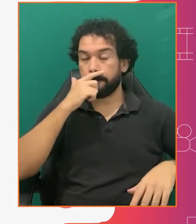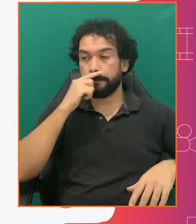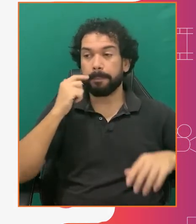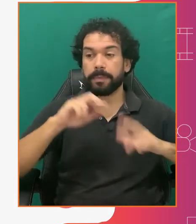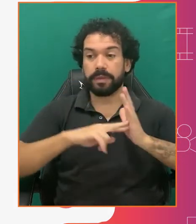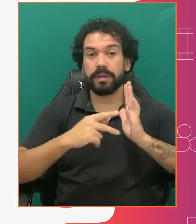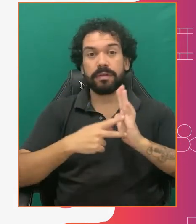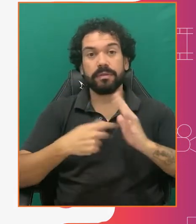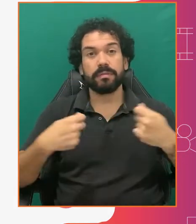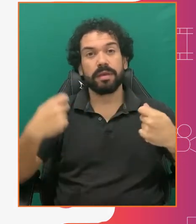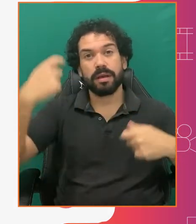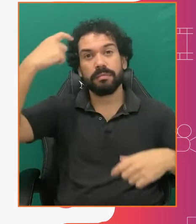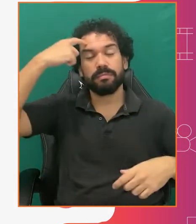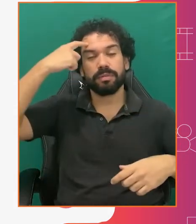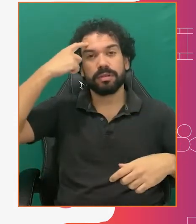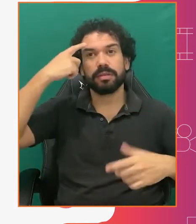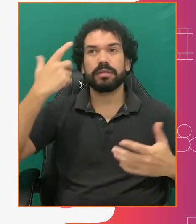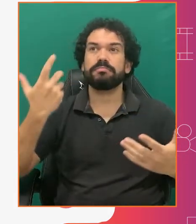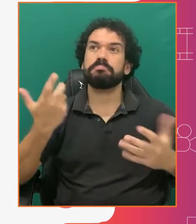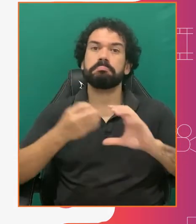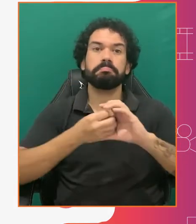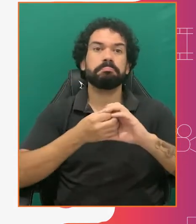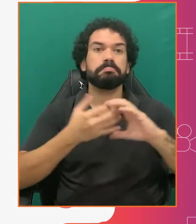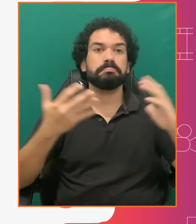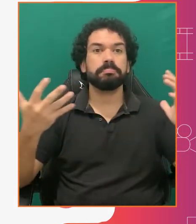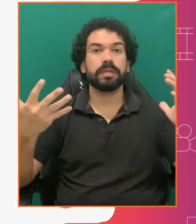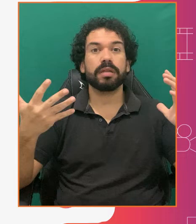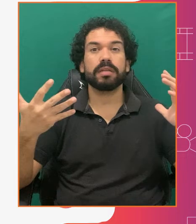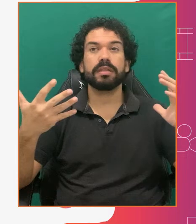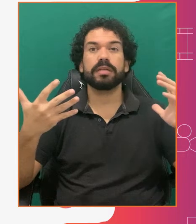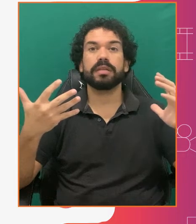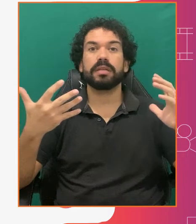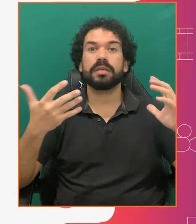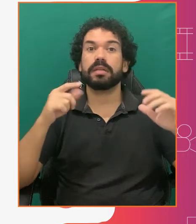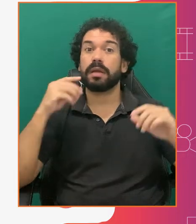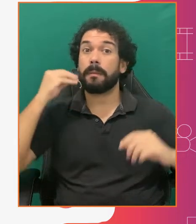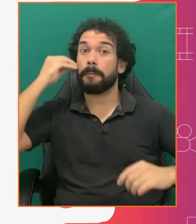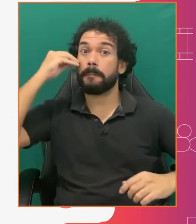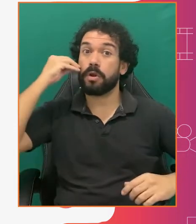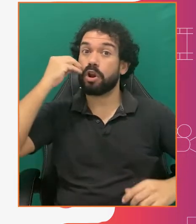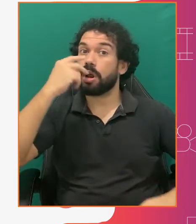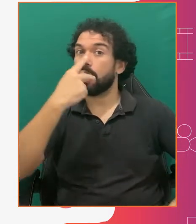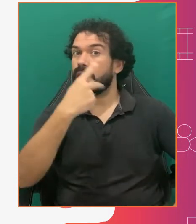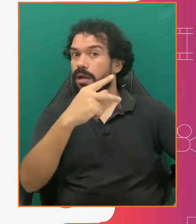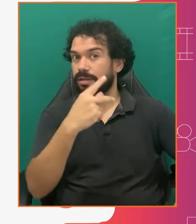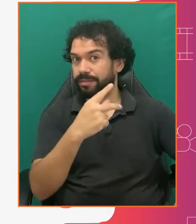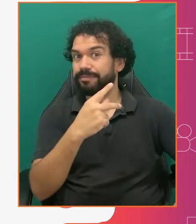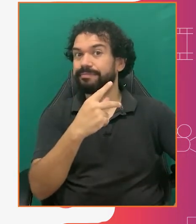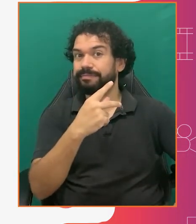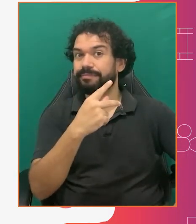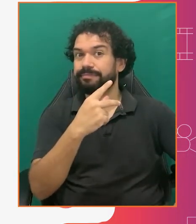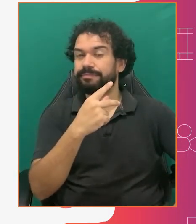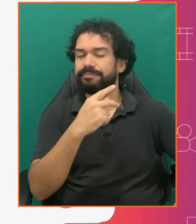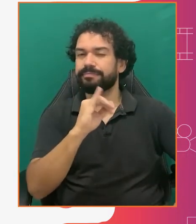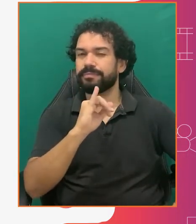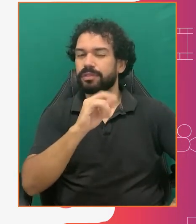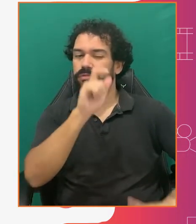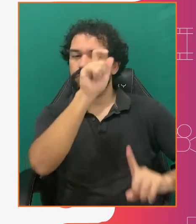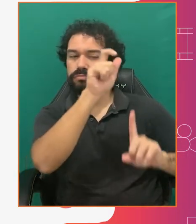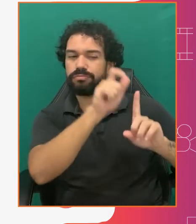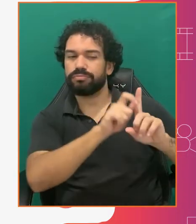tem que pensar também nas características psicológicas do personagem, na